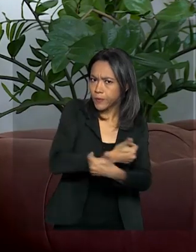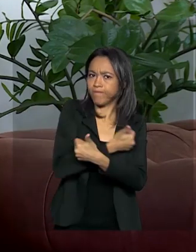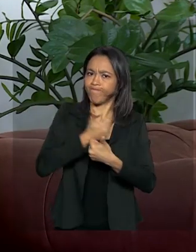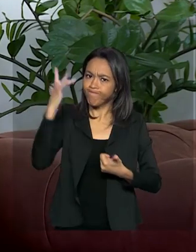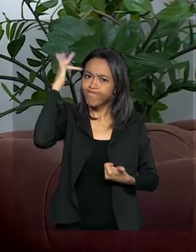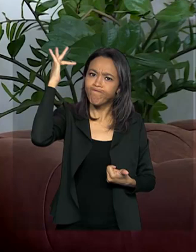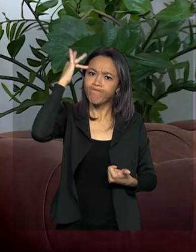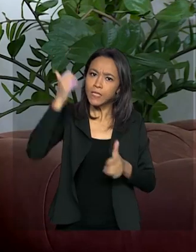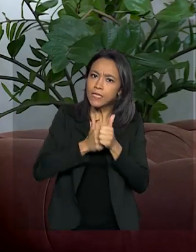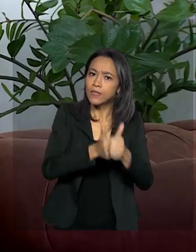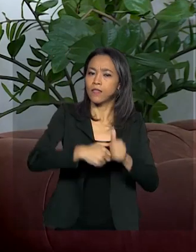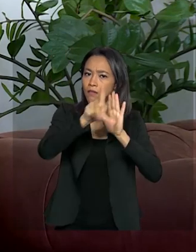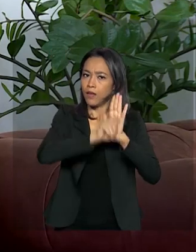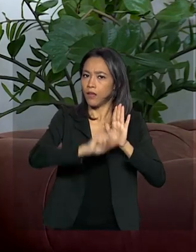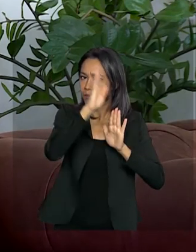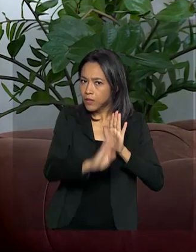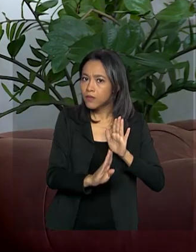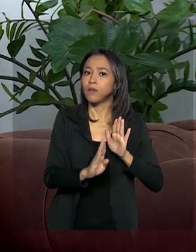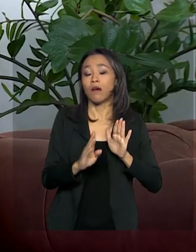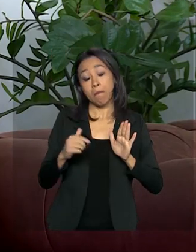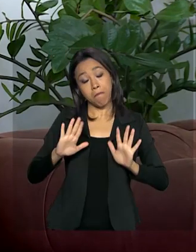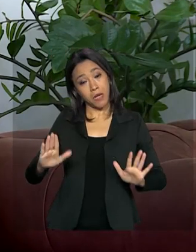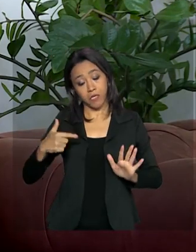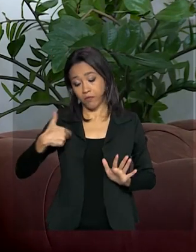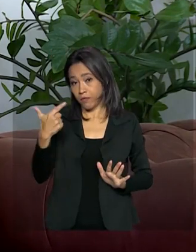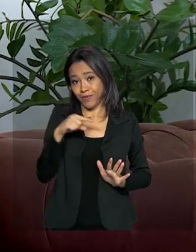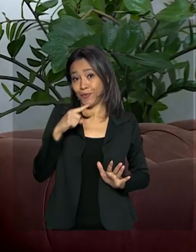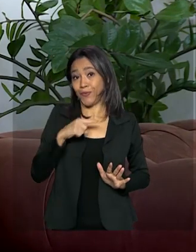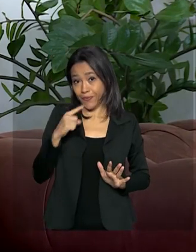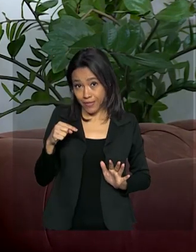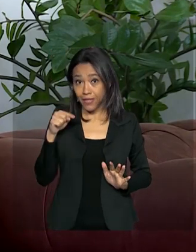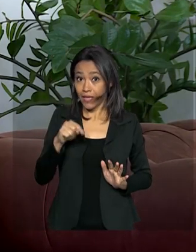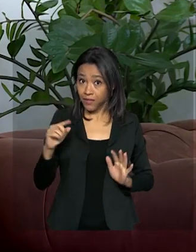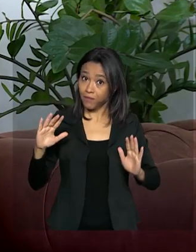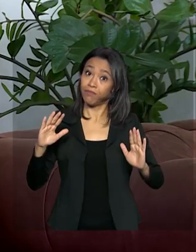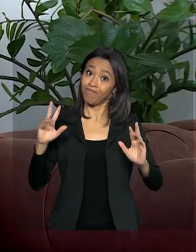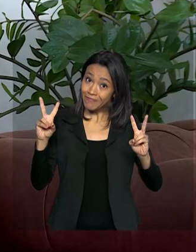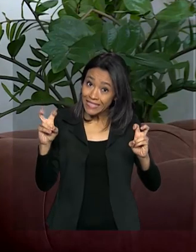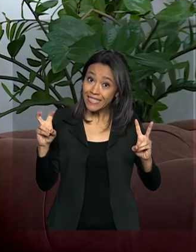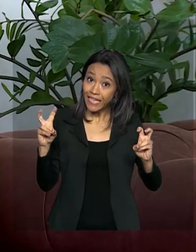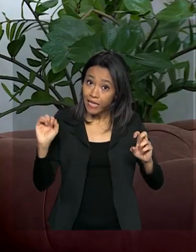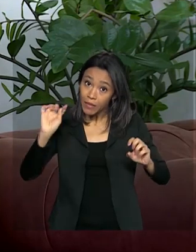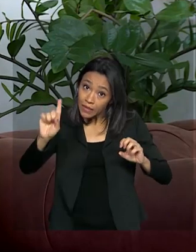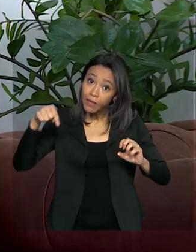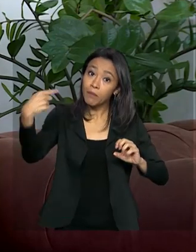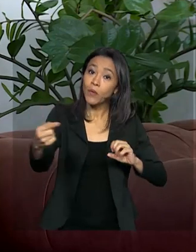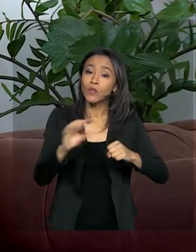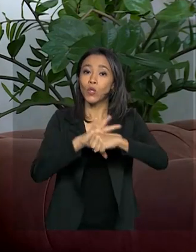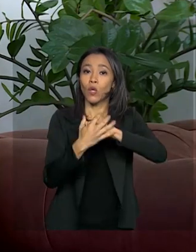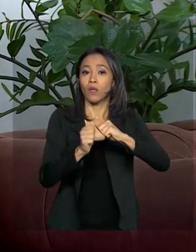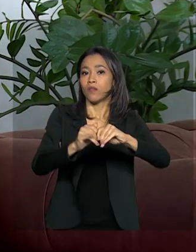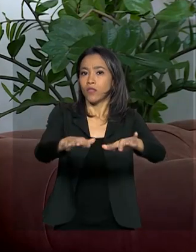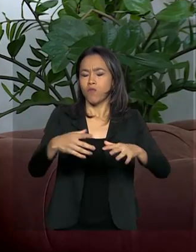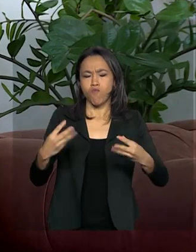dentro da nossa legislação mas não tenho dúvida quem será um dos temas posso coronavírus